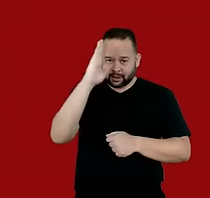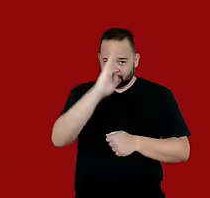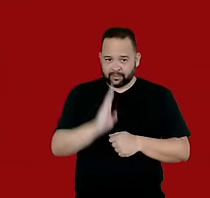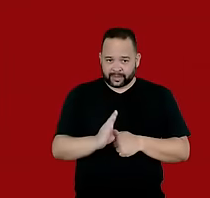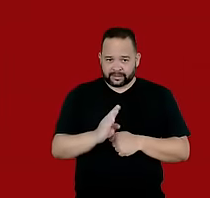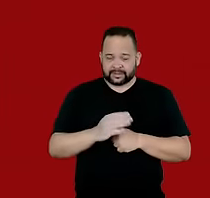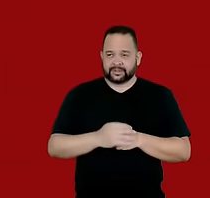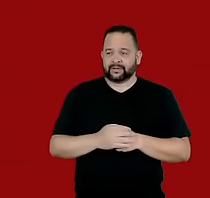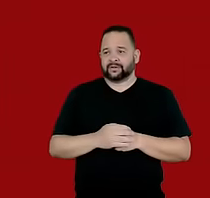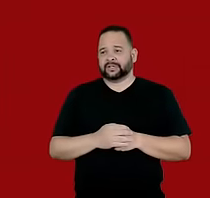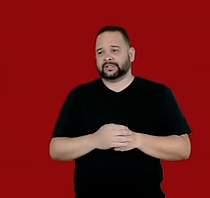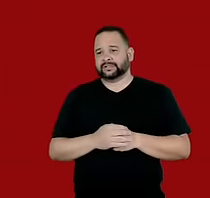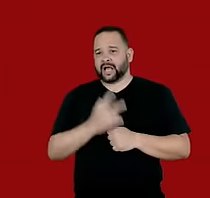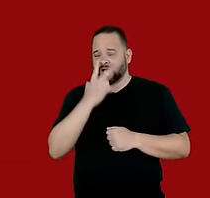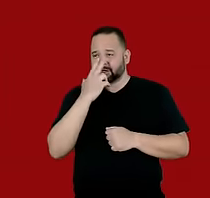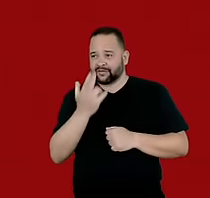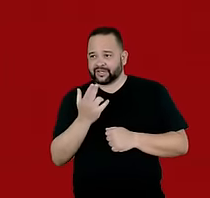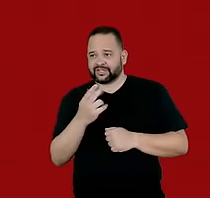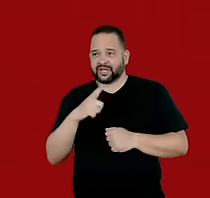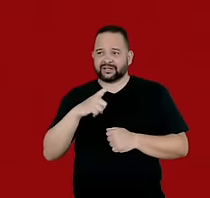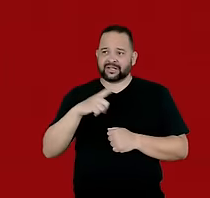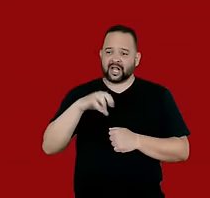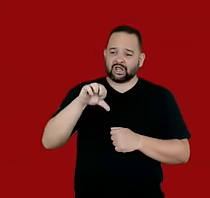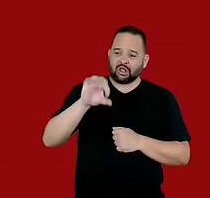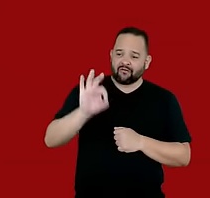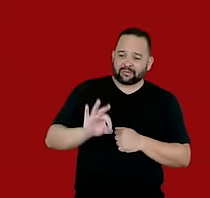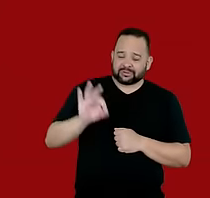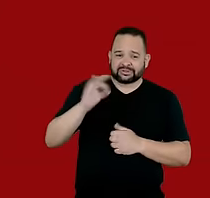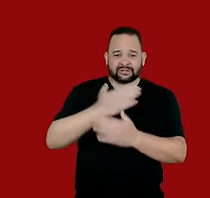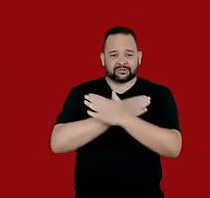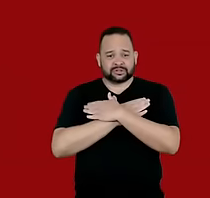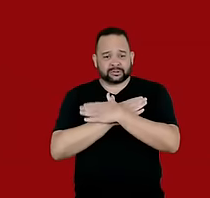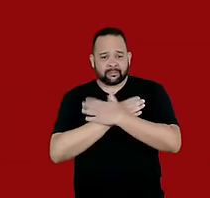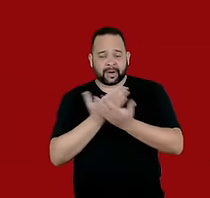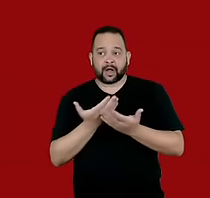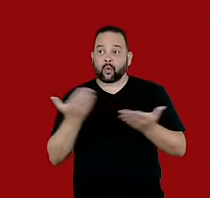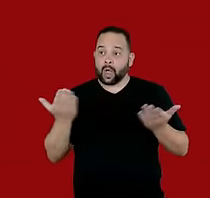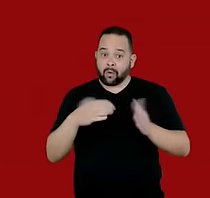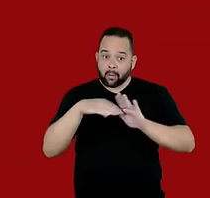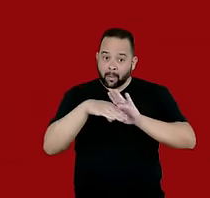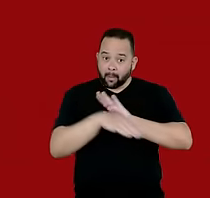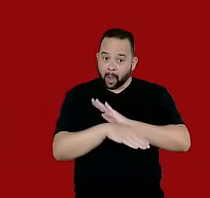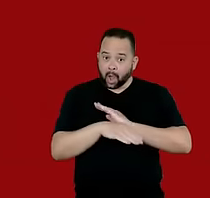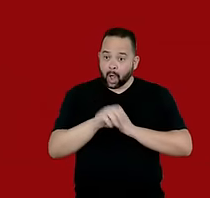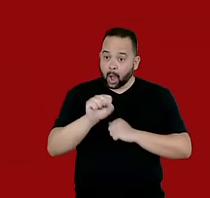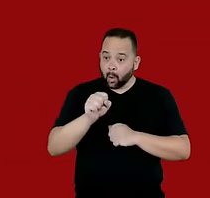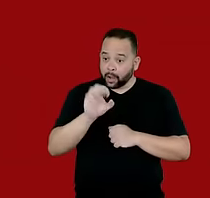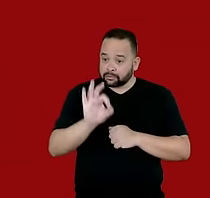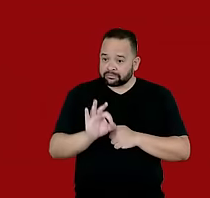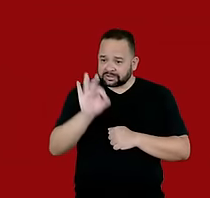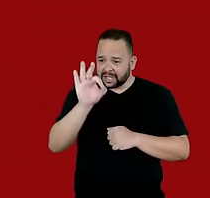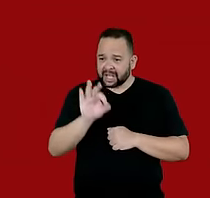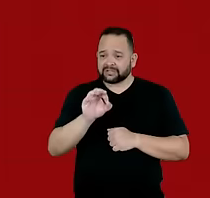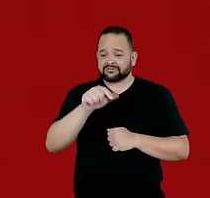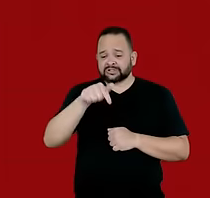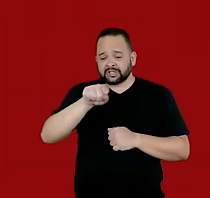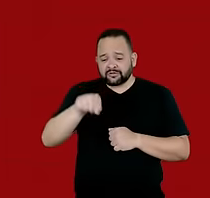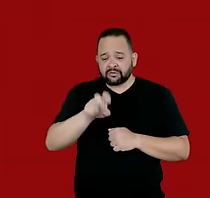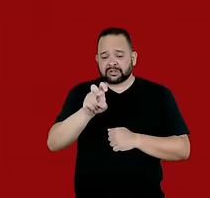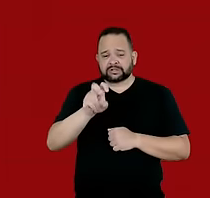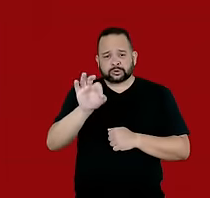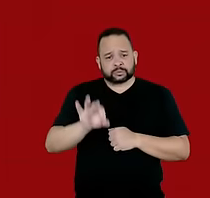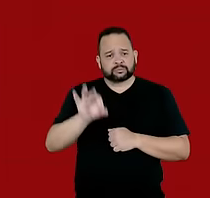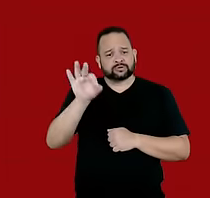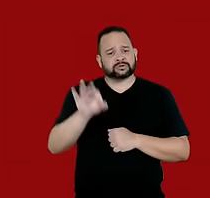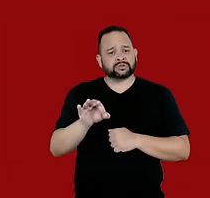E5 a gente tá aí com abaixo de oito né indo para 7,5 existe alguns dados na ponta que mostram que começou a ter né alguma